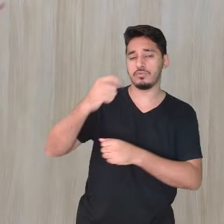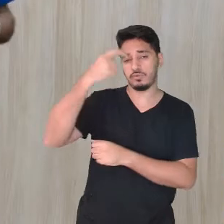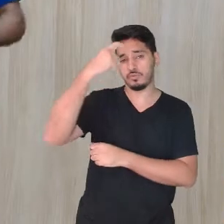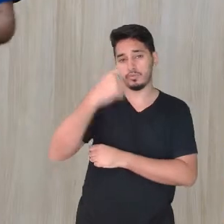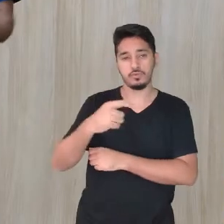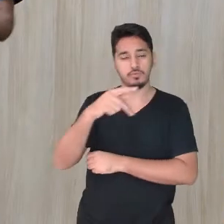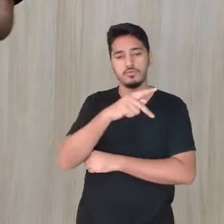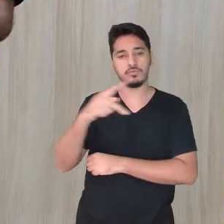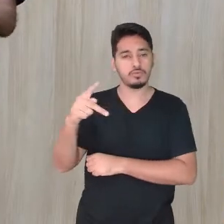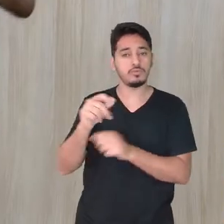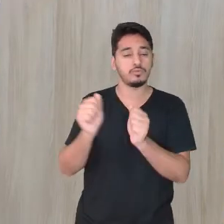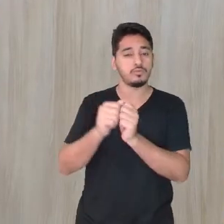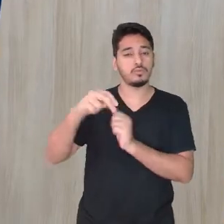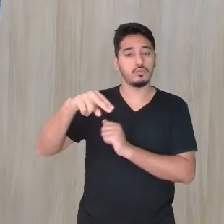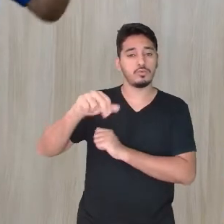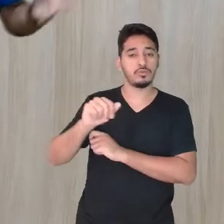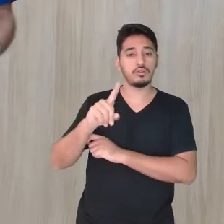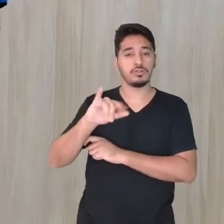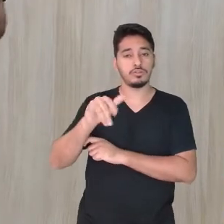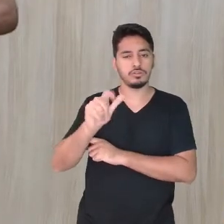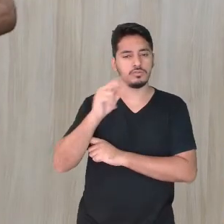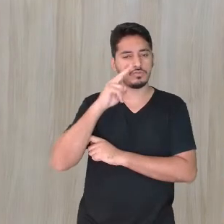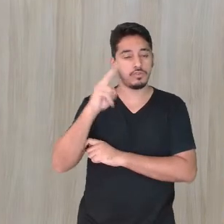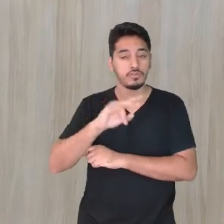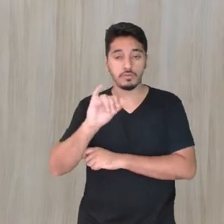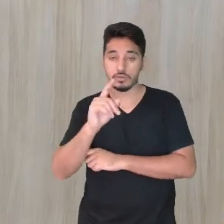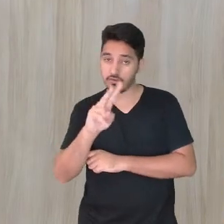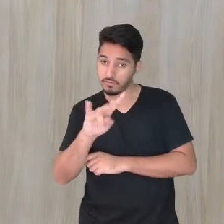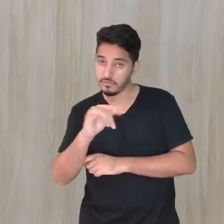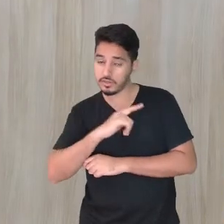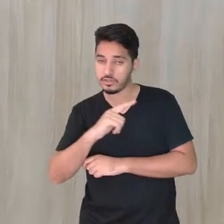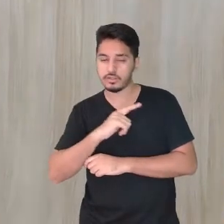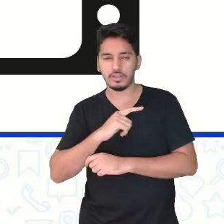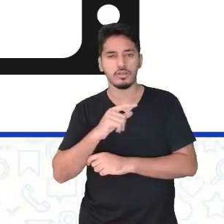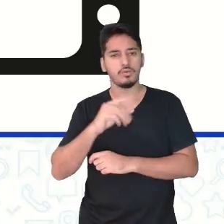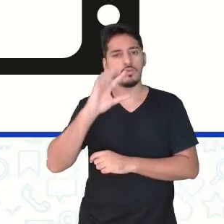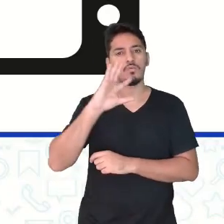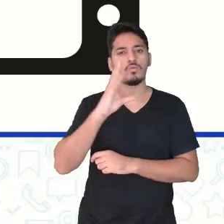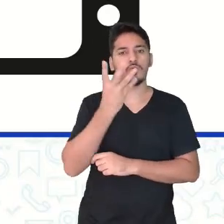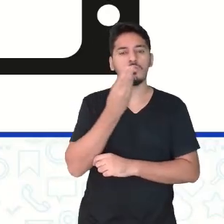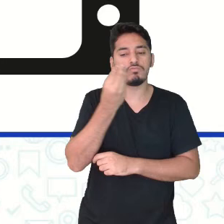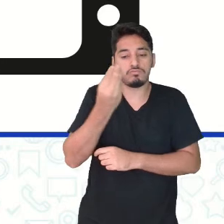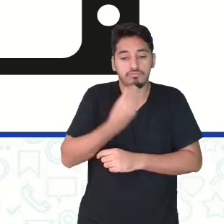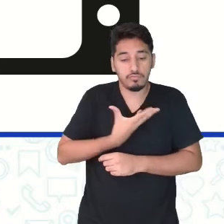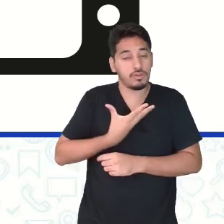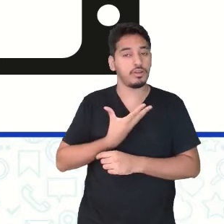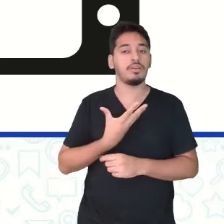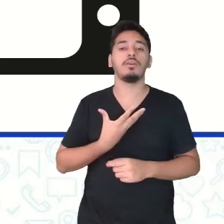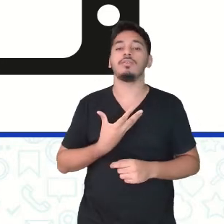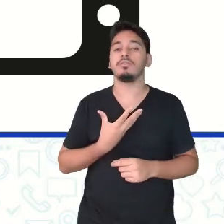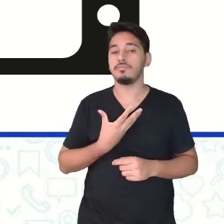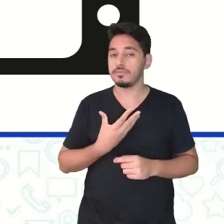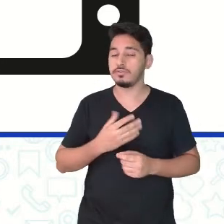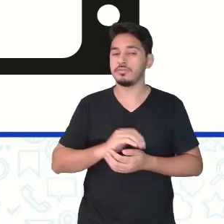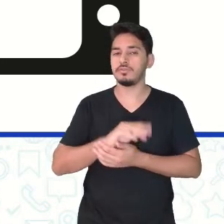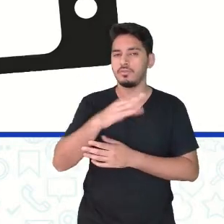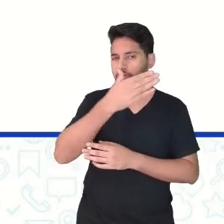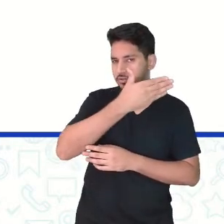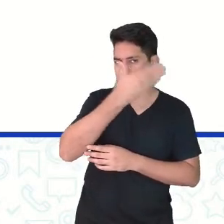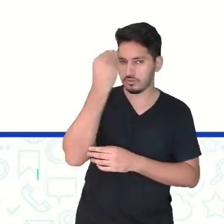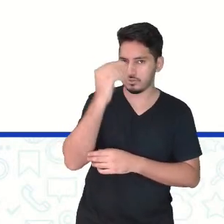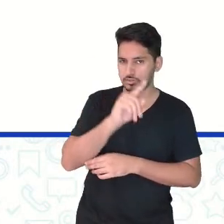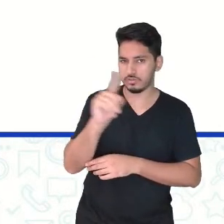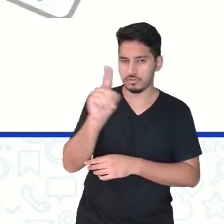Nádia, que está aqui no chat comigo, e você vai ver que você vai adquirir esse conhecimento e vai levar para si bem direitinho. E não esquece,